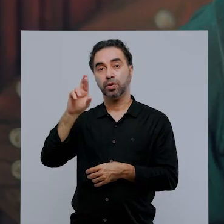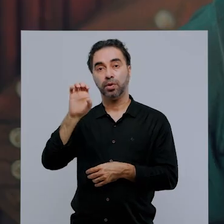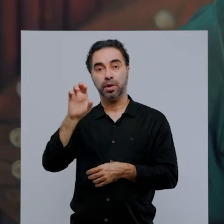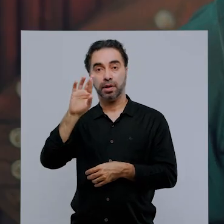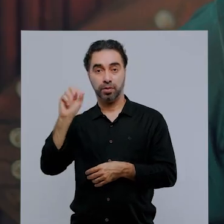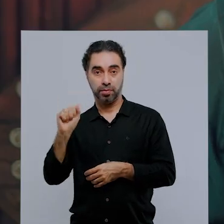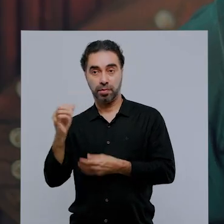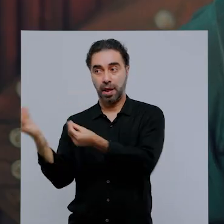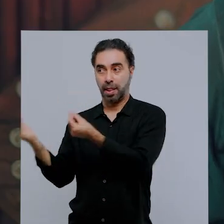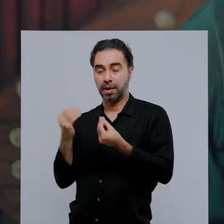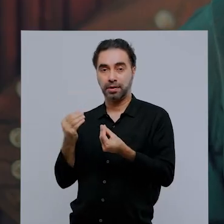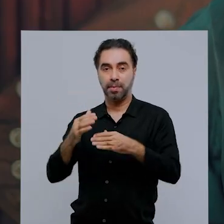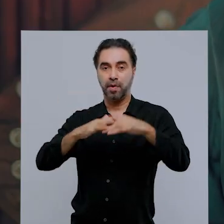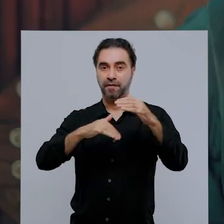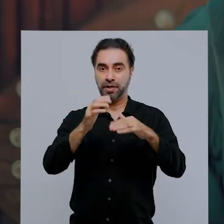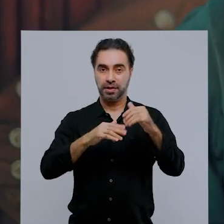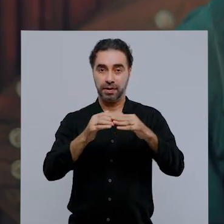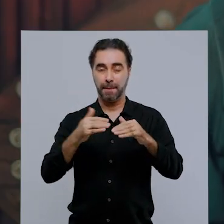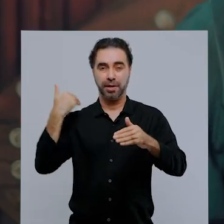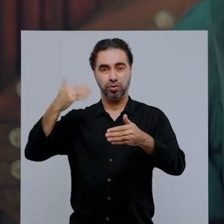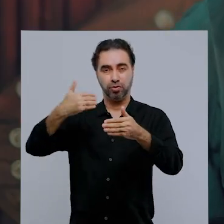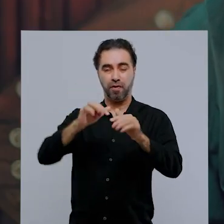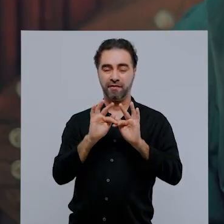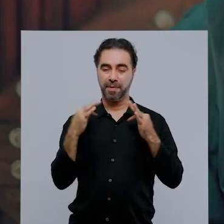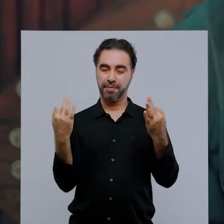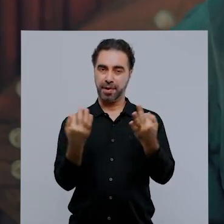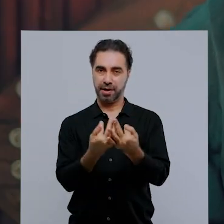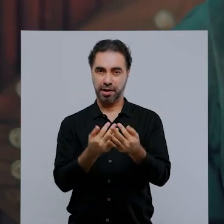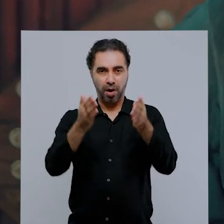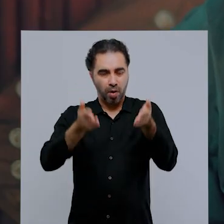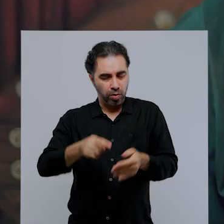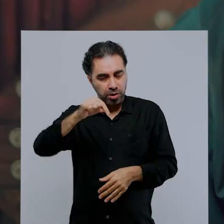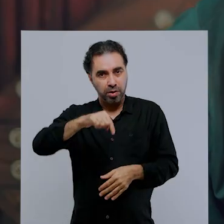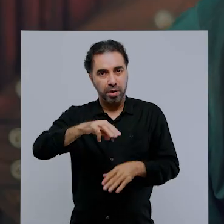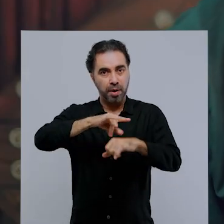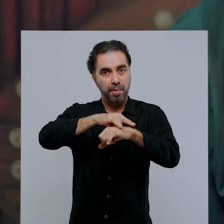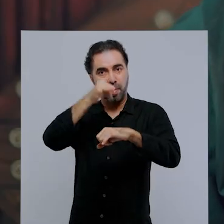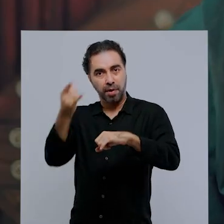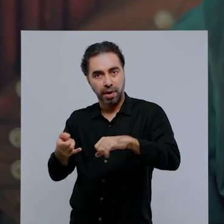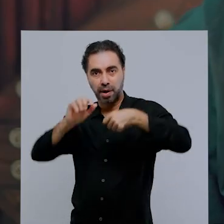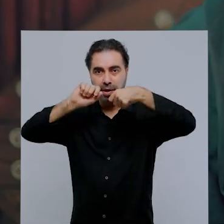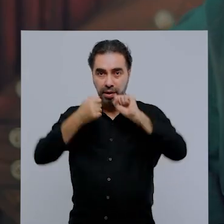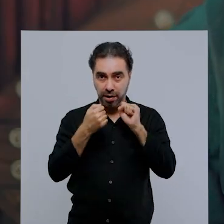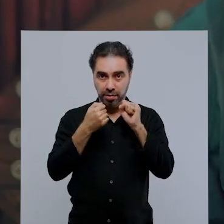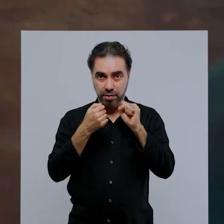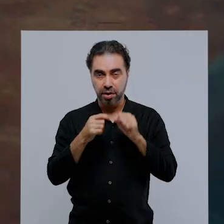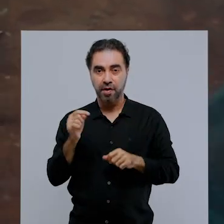meu avô foi para meu pai, e hoje estou aqui no Museu da Cana e